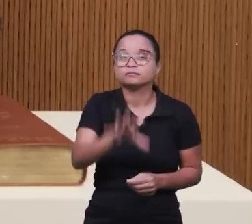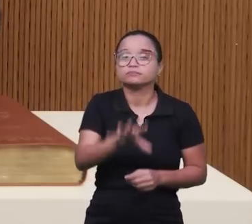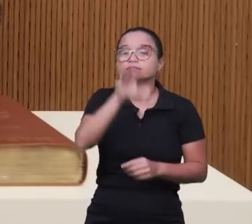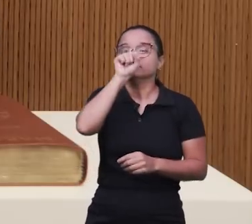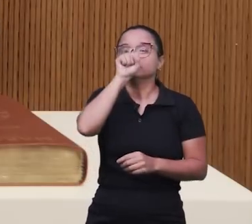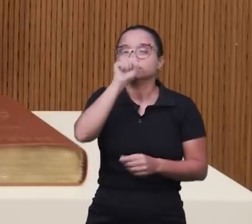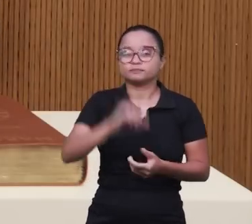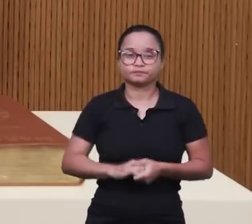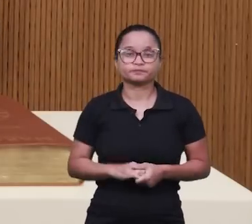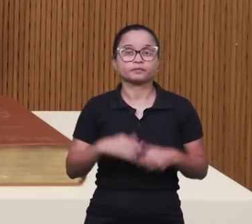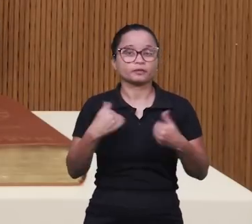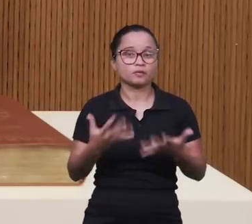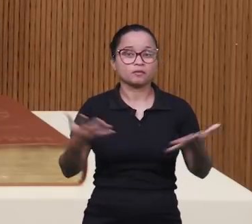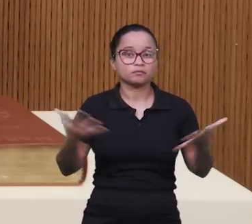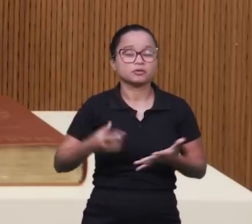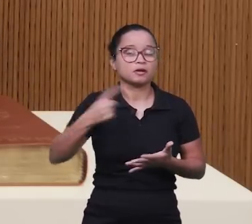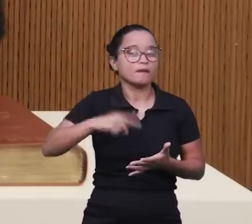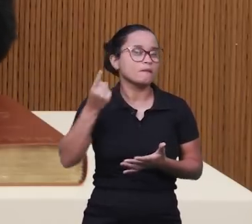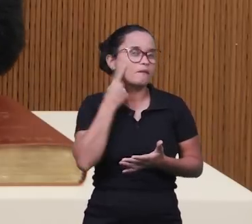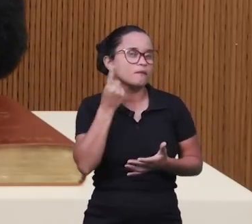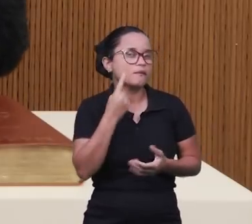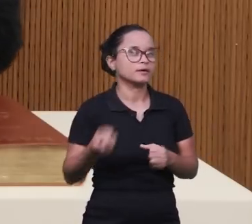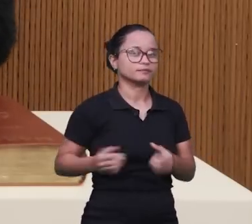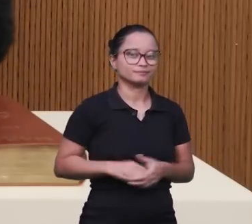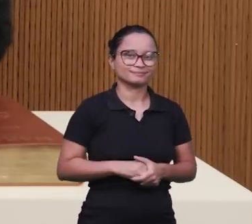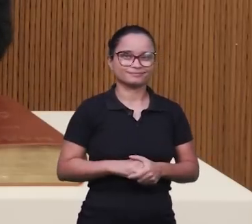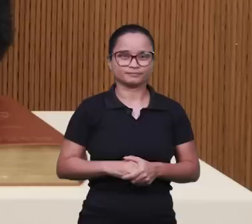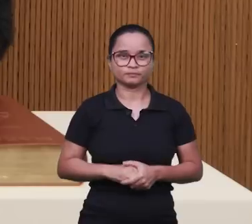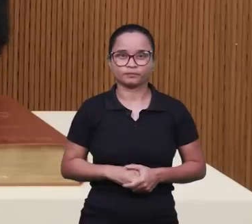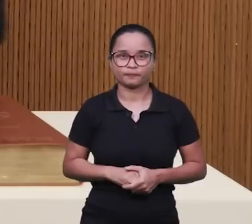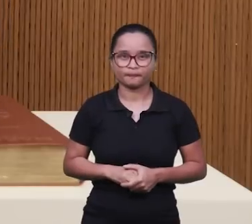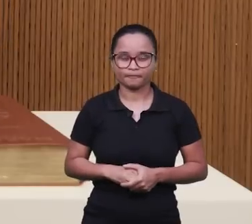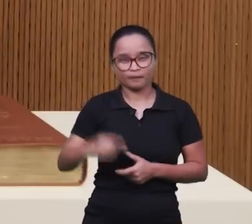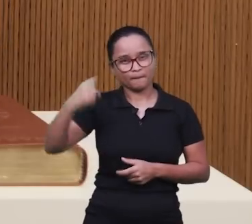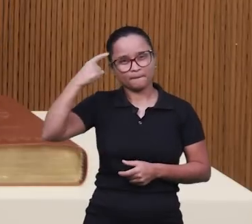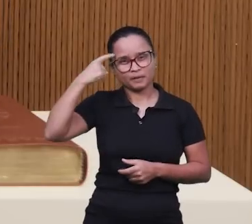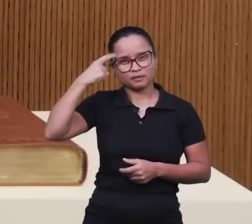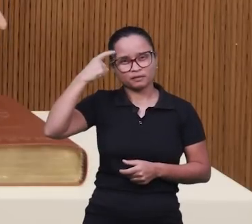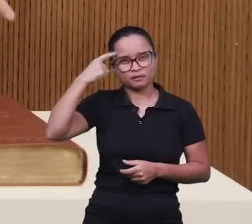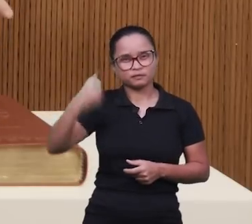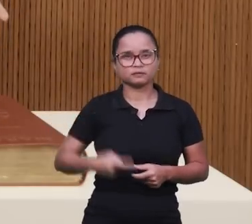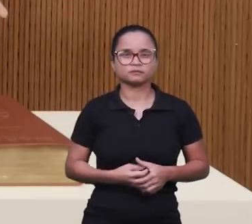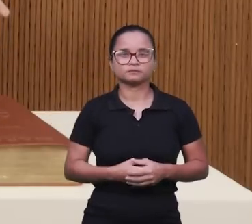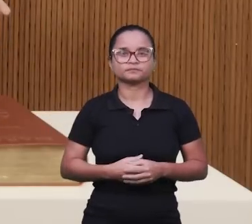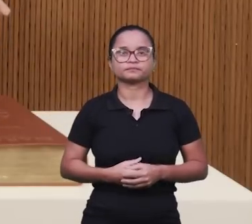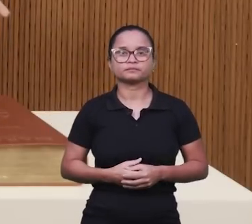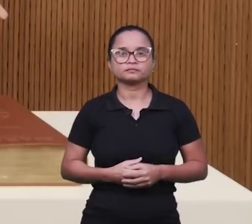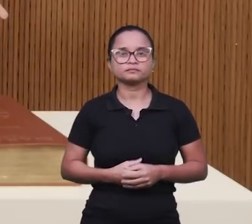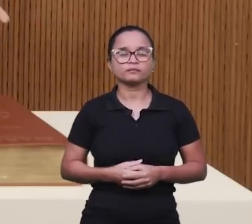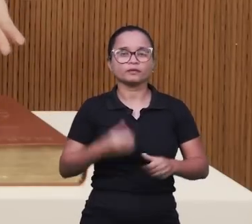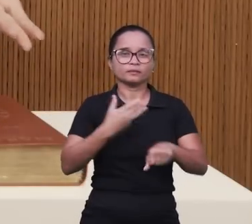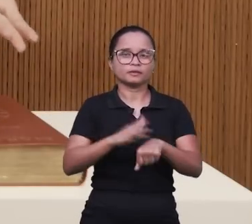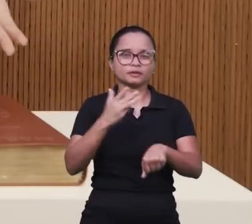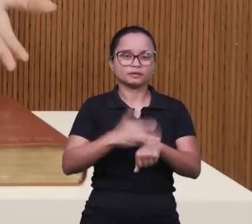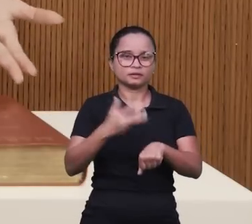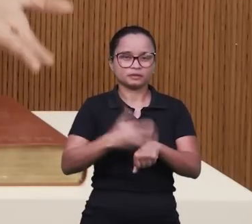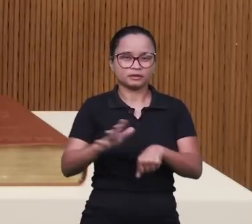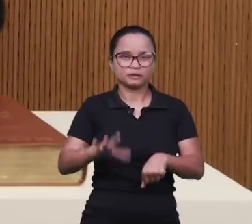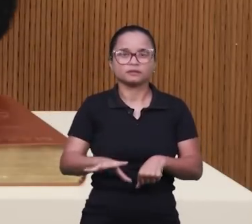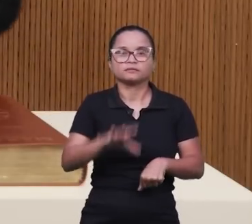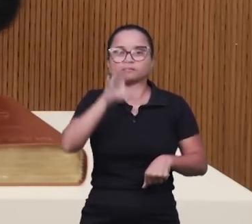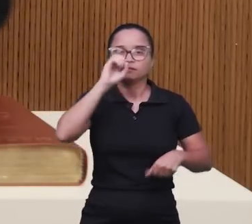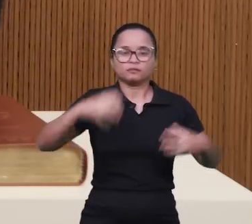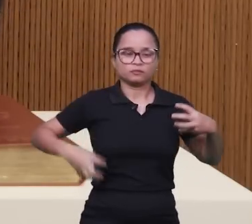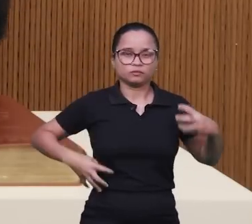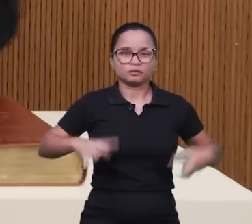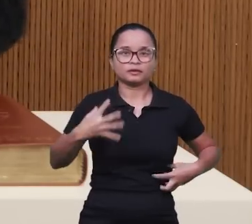respiração. Nós vamos fazer um exercício pensando na nossa musculatura inspiratória e na nossa